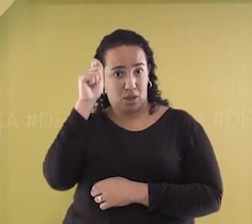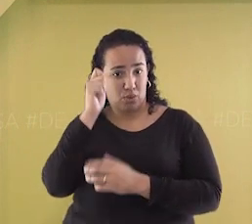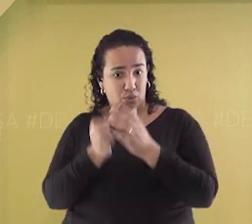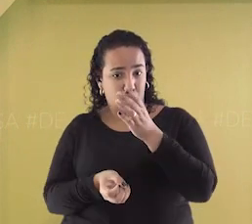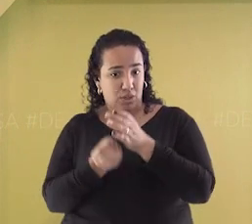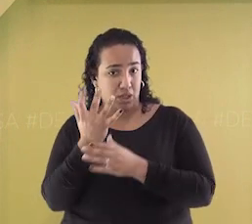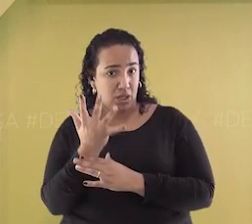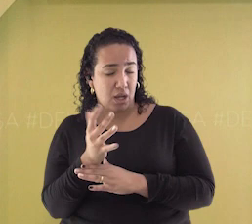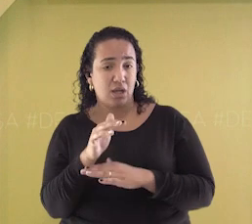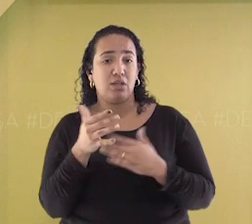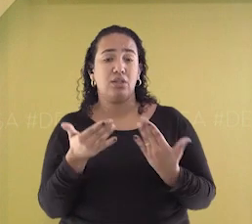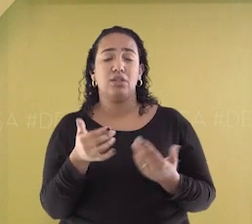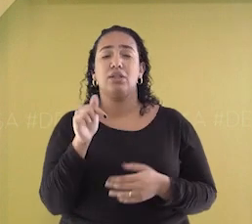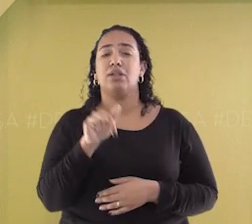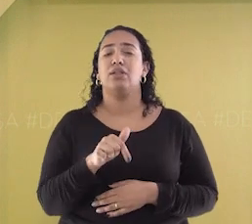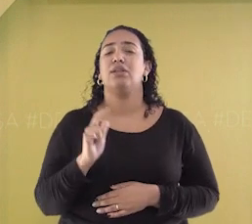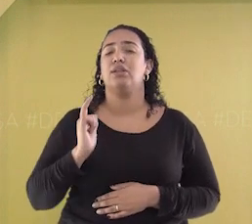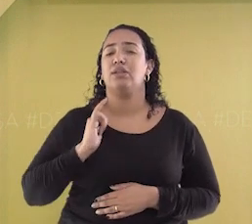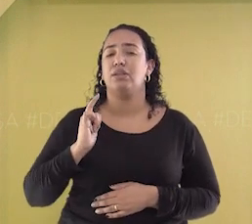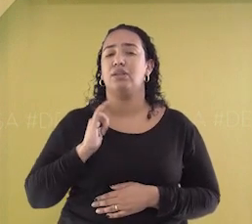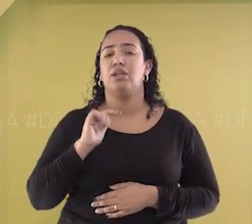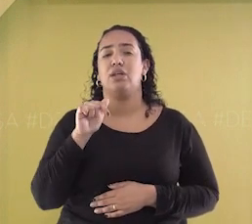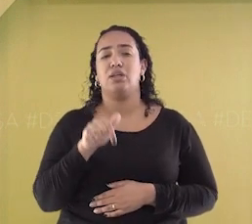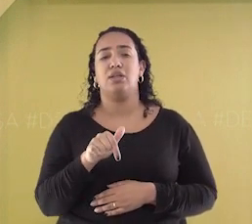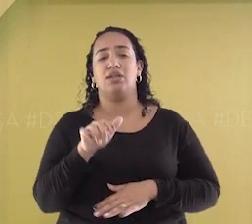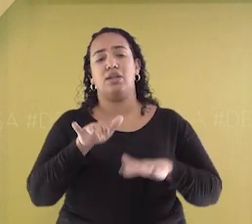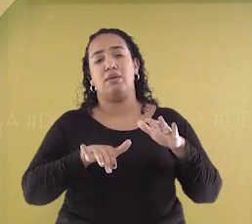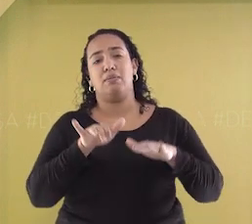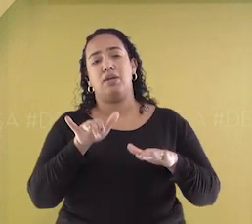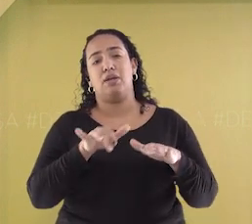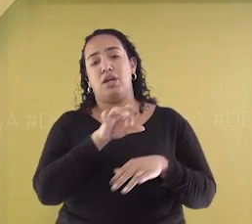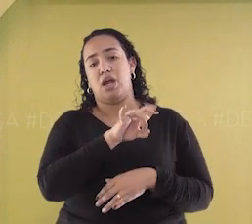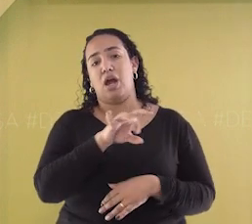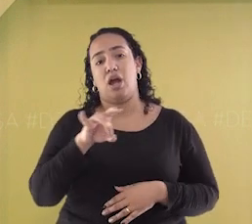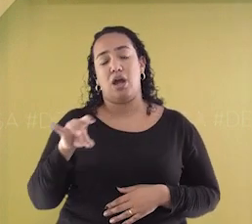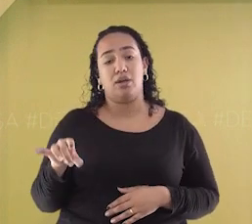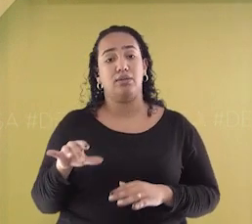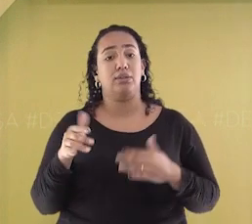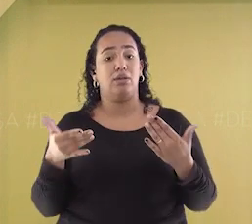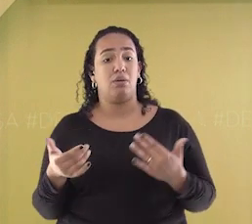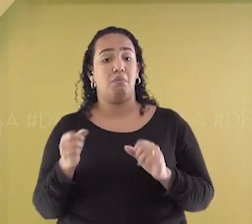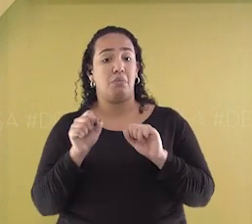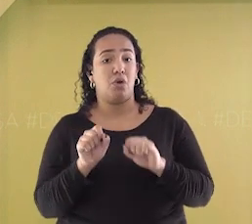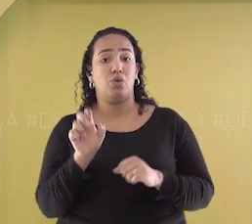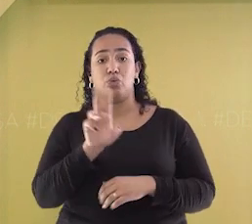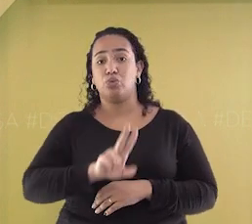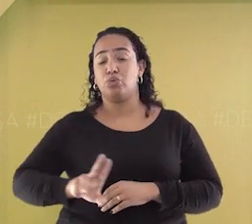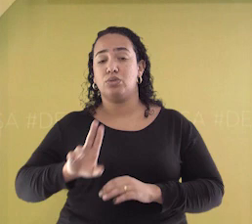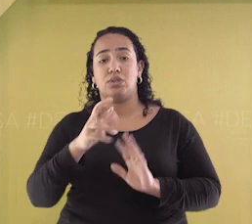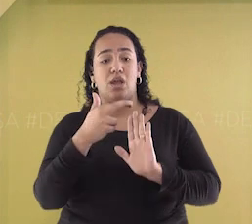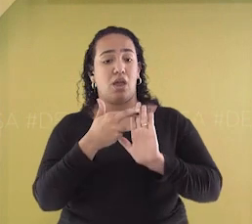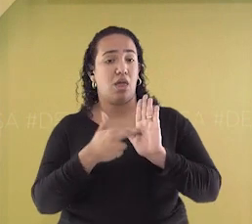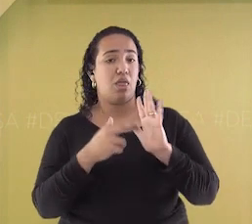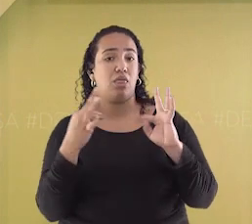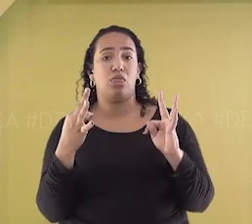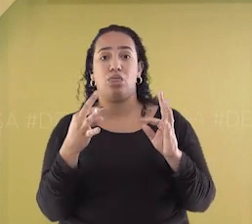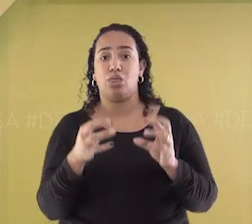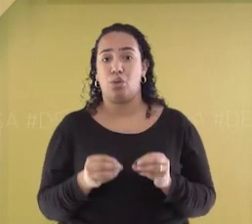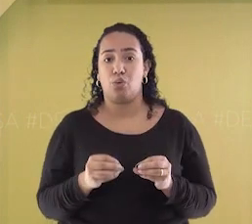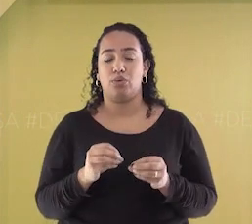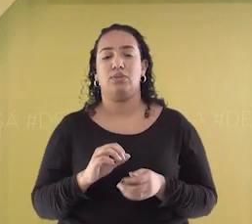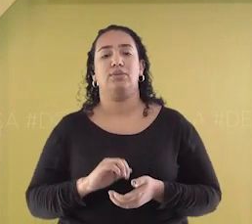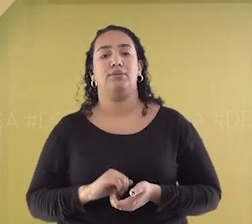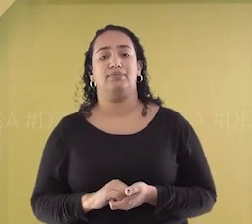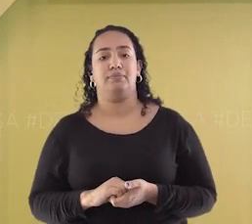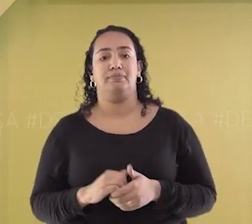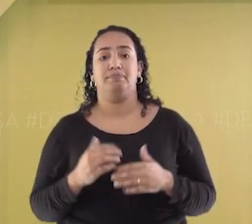criá-lo, como for mais adequado às suas necessidades, podendo usar todas as normas ou não, tendo